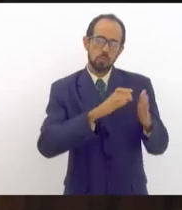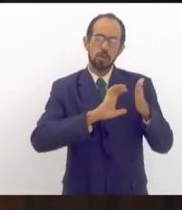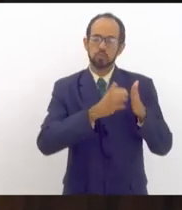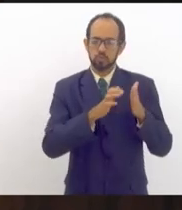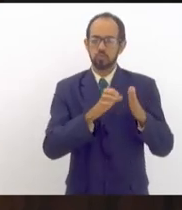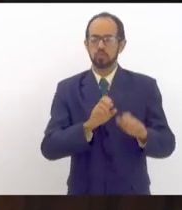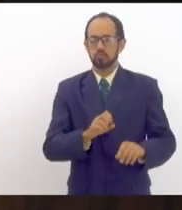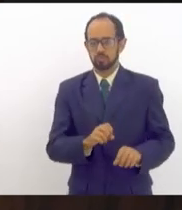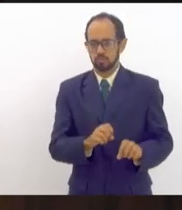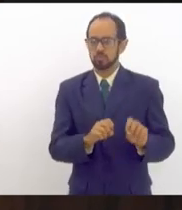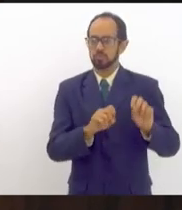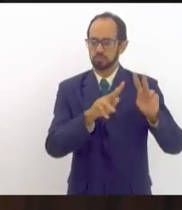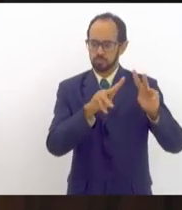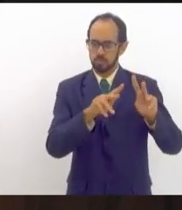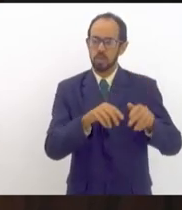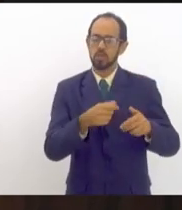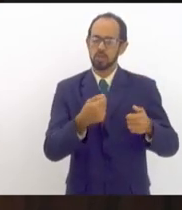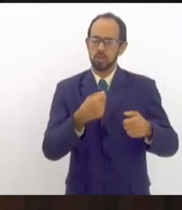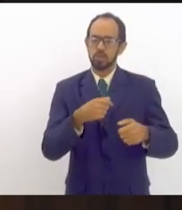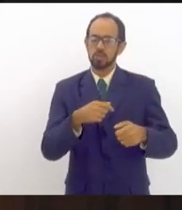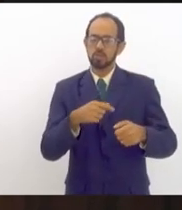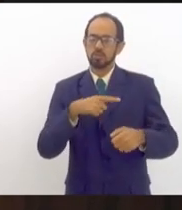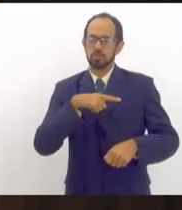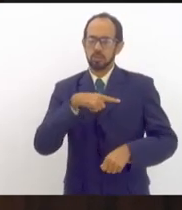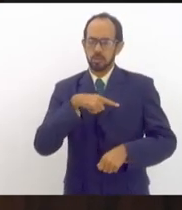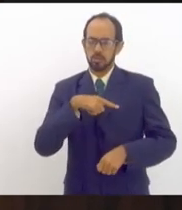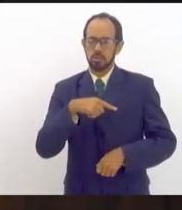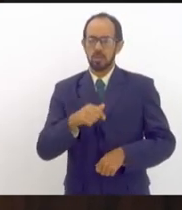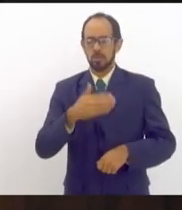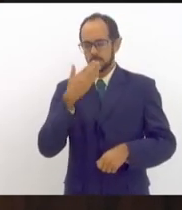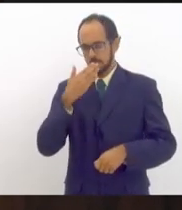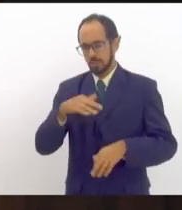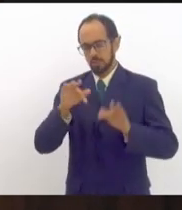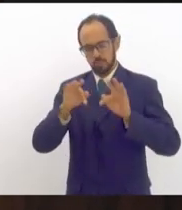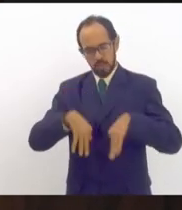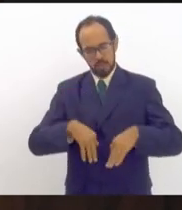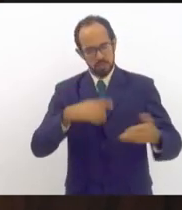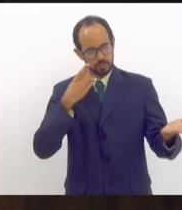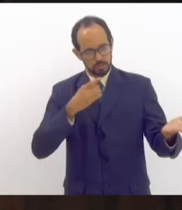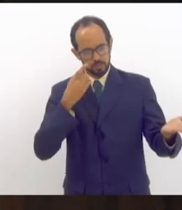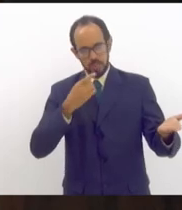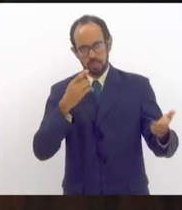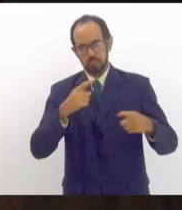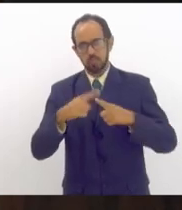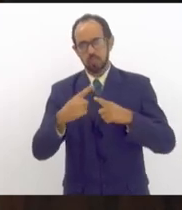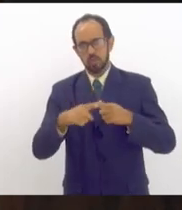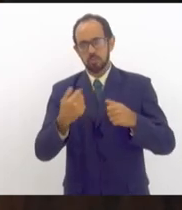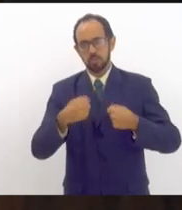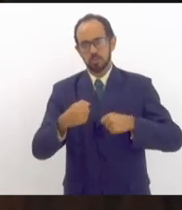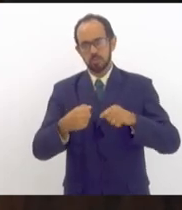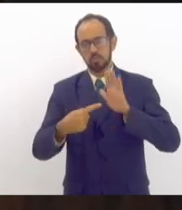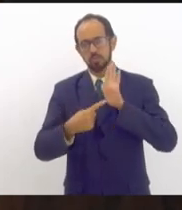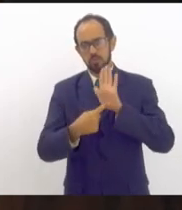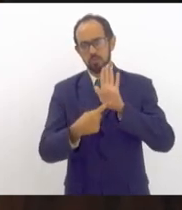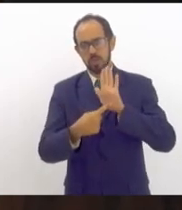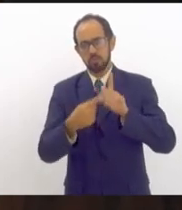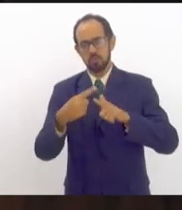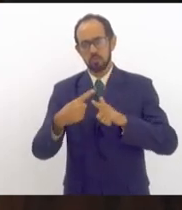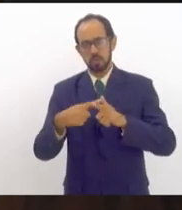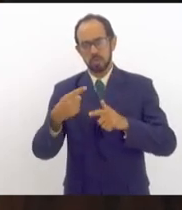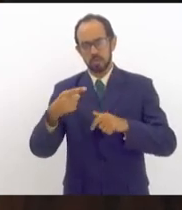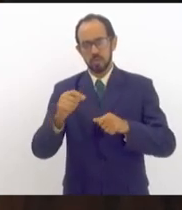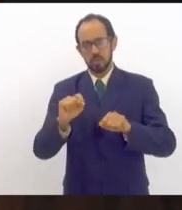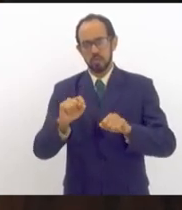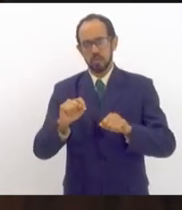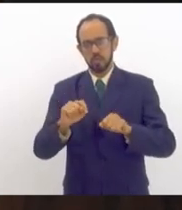voto de mancada eu também darei eh peço que conclua deputada até mesmo que eu tenho que mostrar aqui por que que eu tomei a